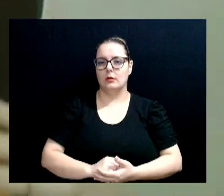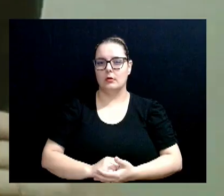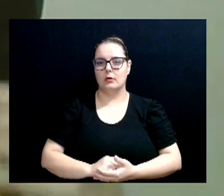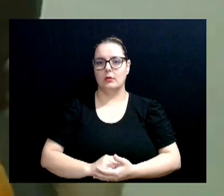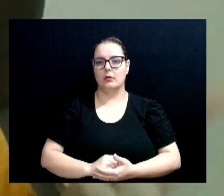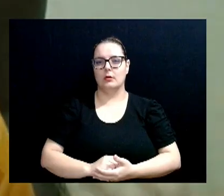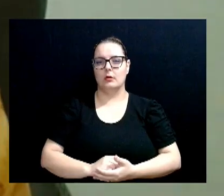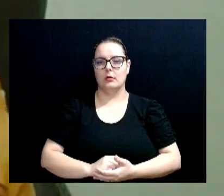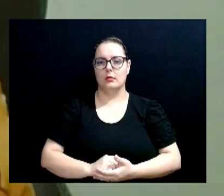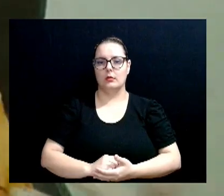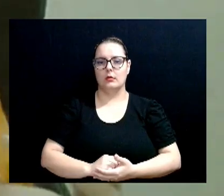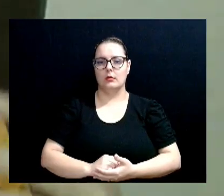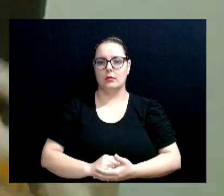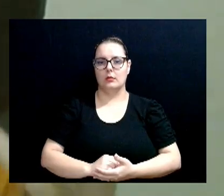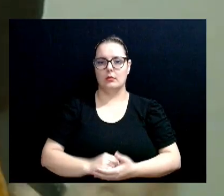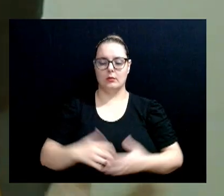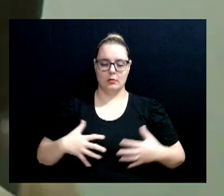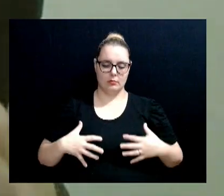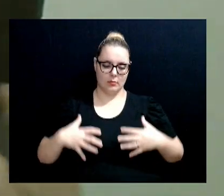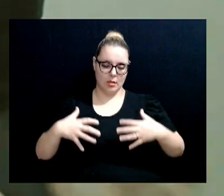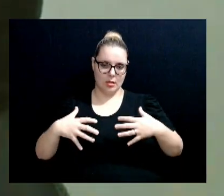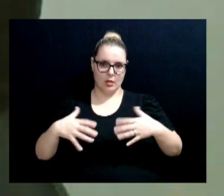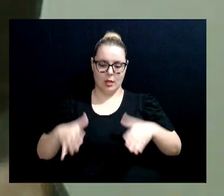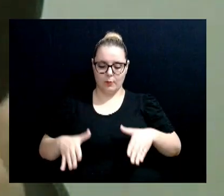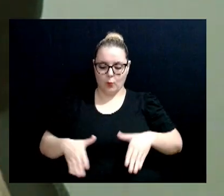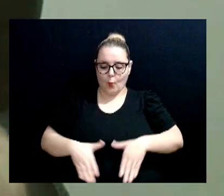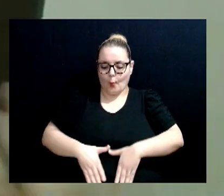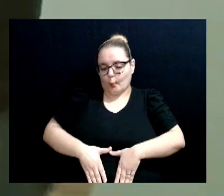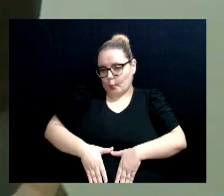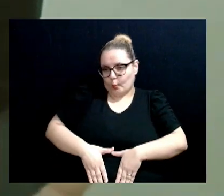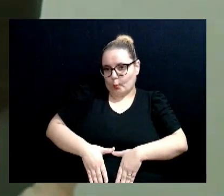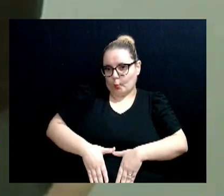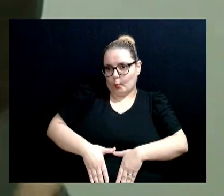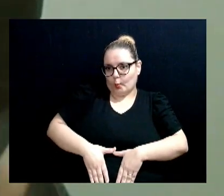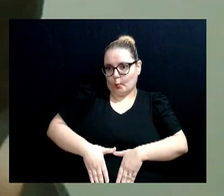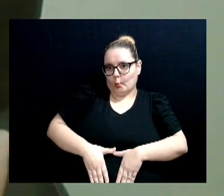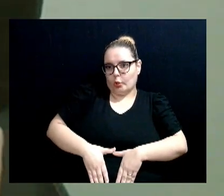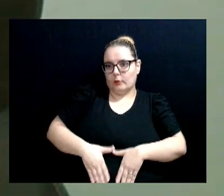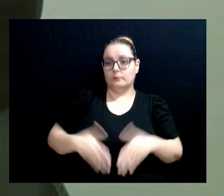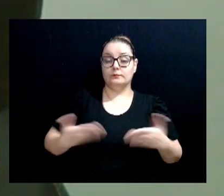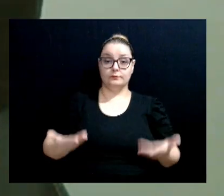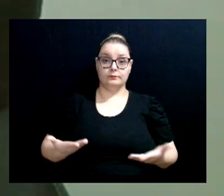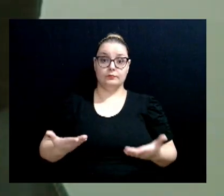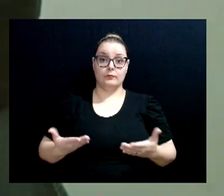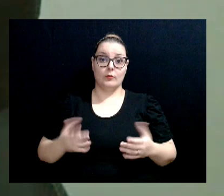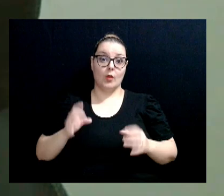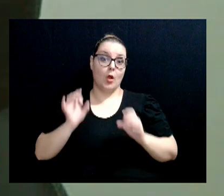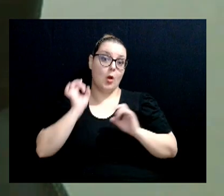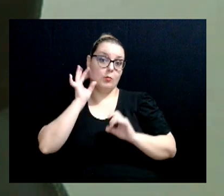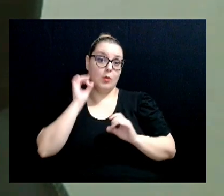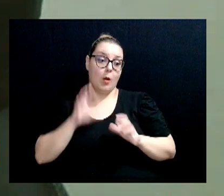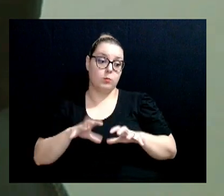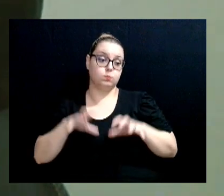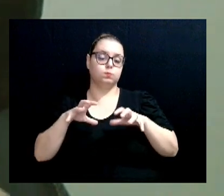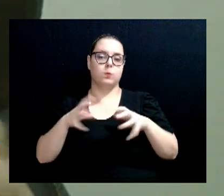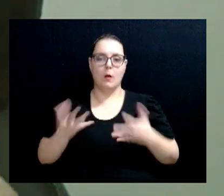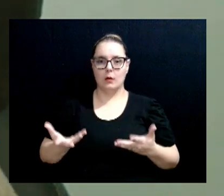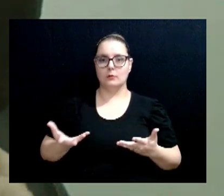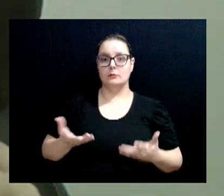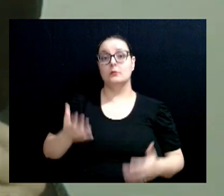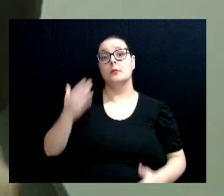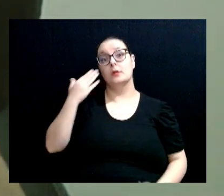aumentar seio, diminuir barriga, né? Que a gente sabe que é usado. E aí também